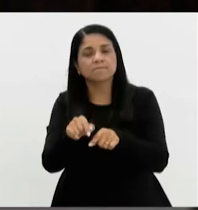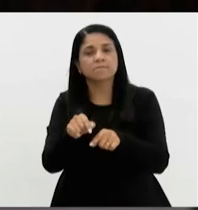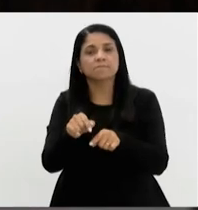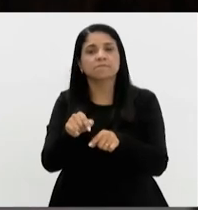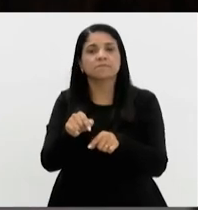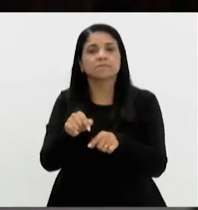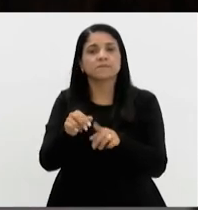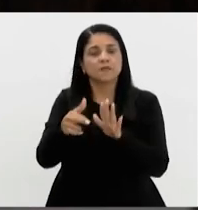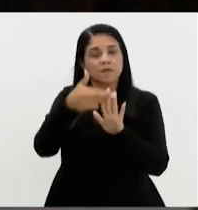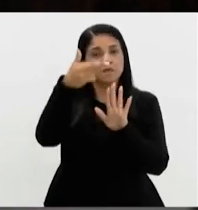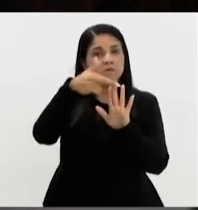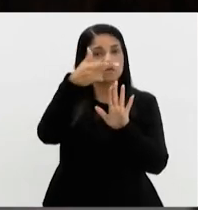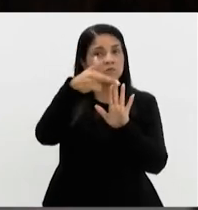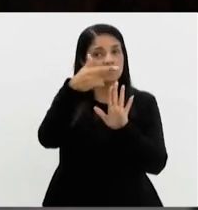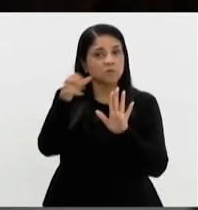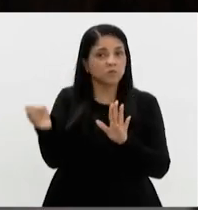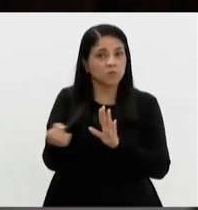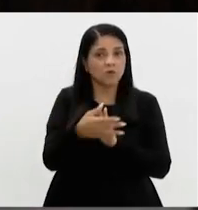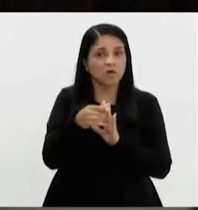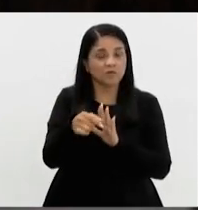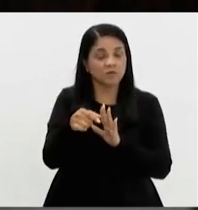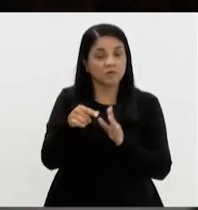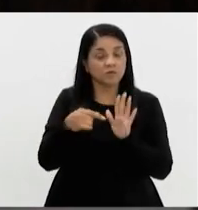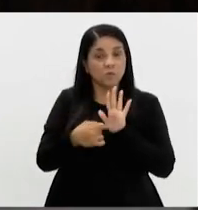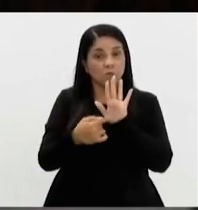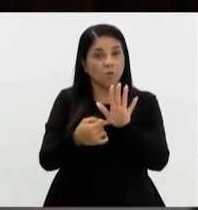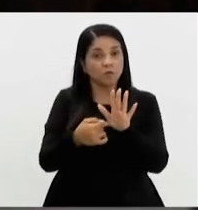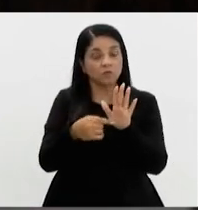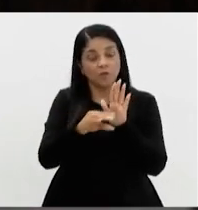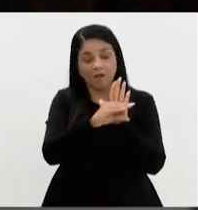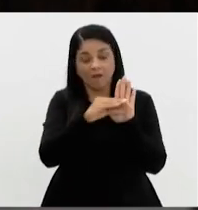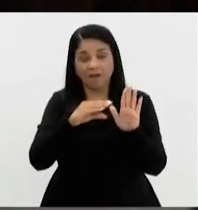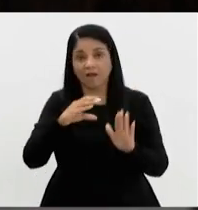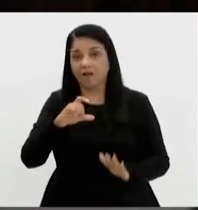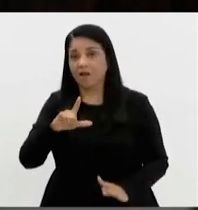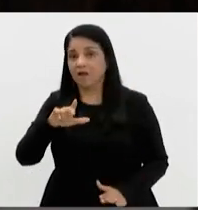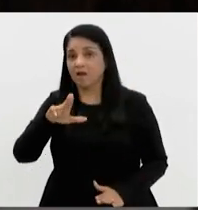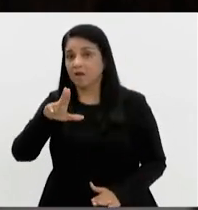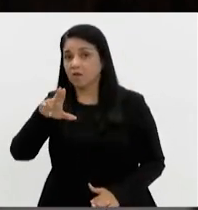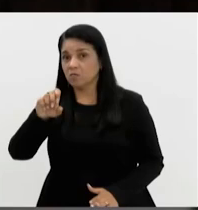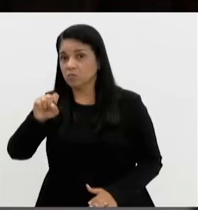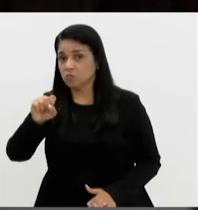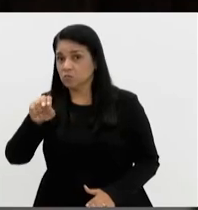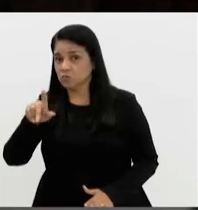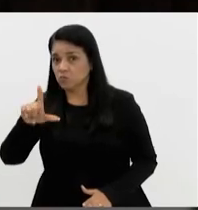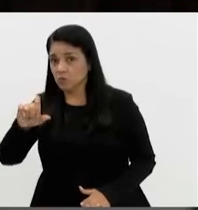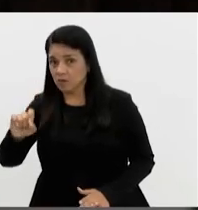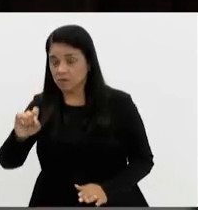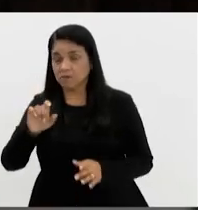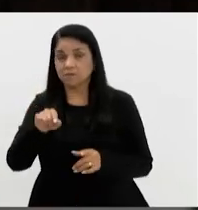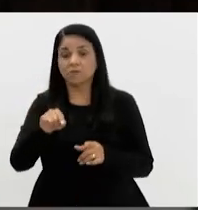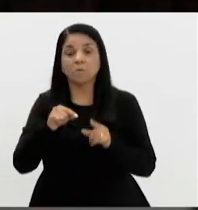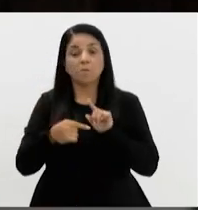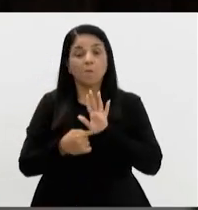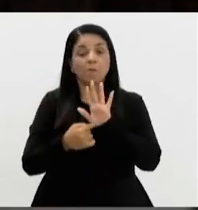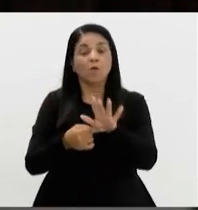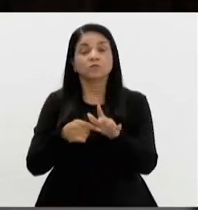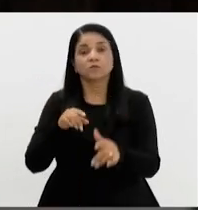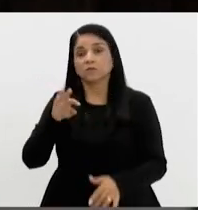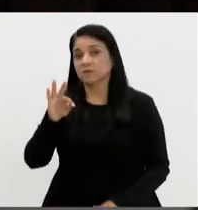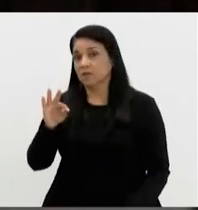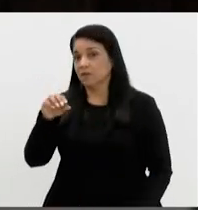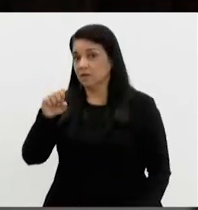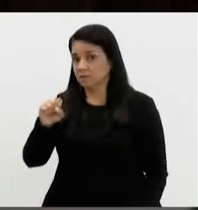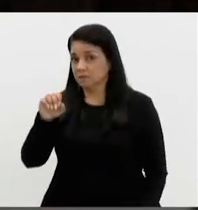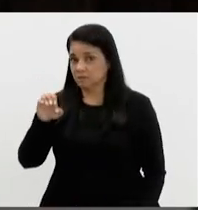podemos afirmar que aqui estamos diante de uma cláusula de abertura que permite que o TSE no Exercício da